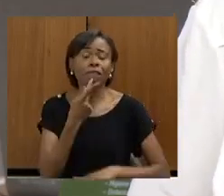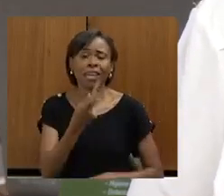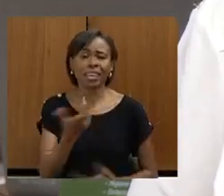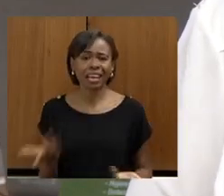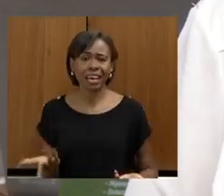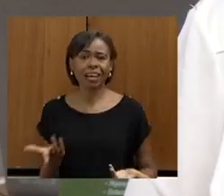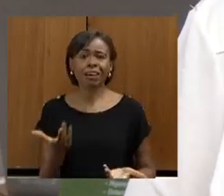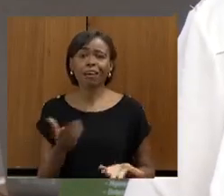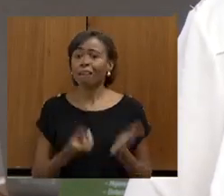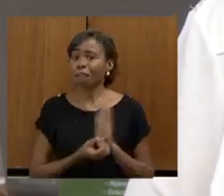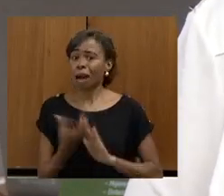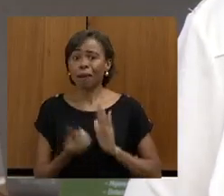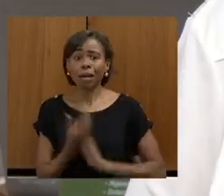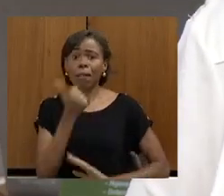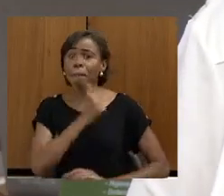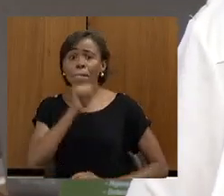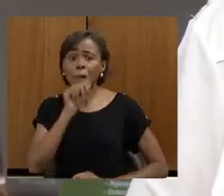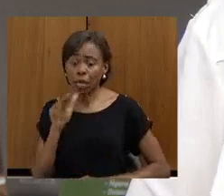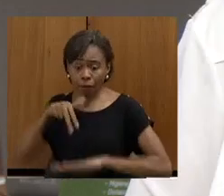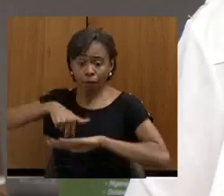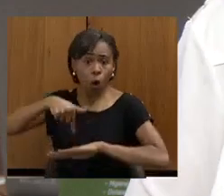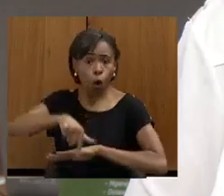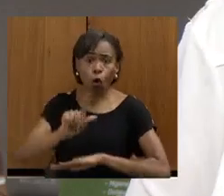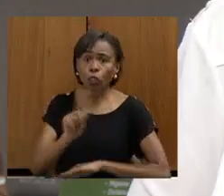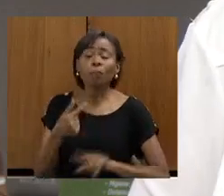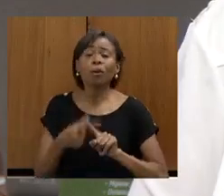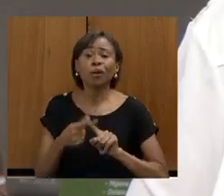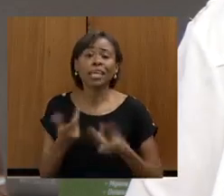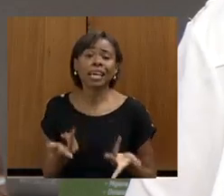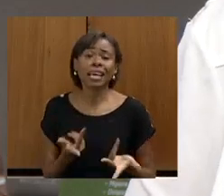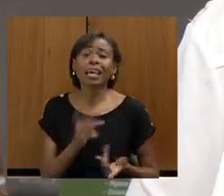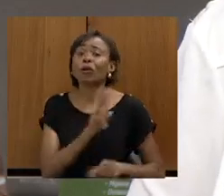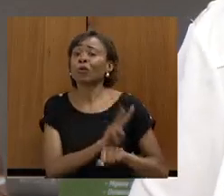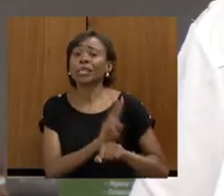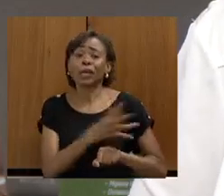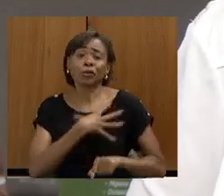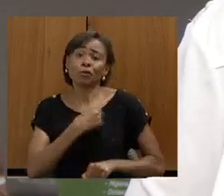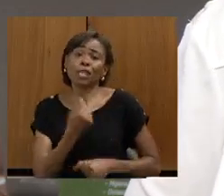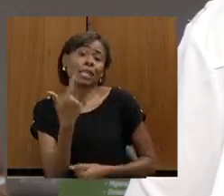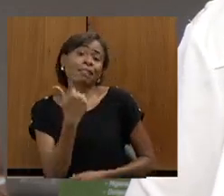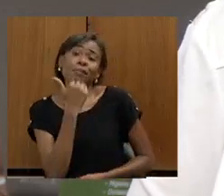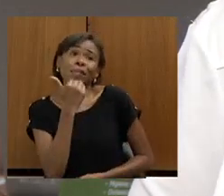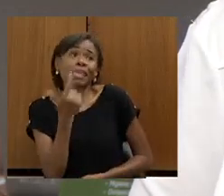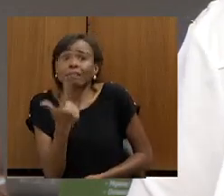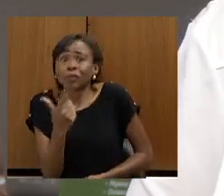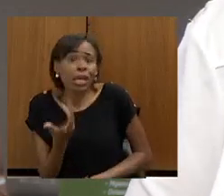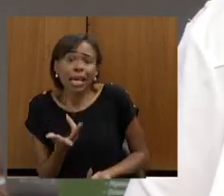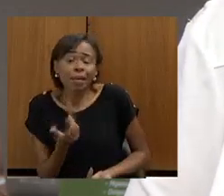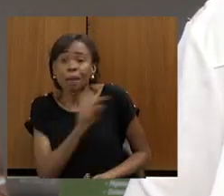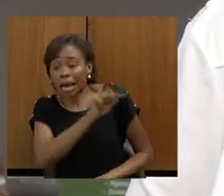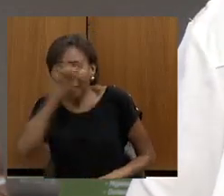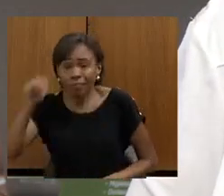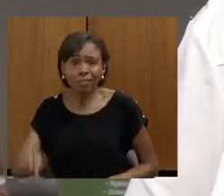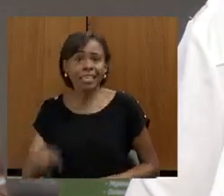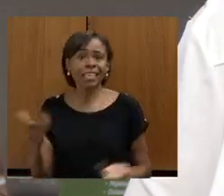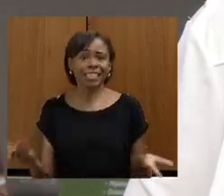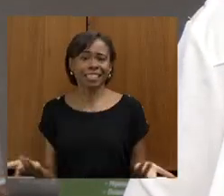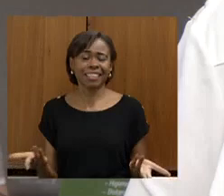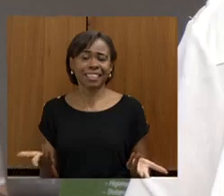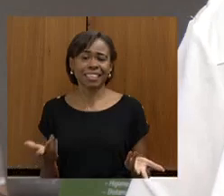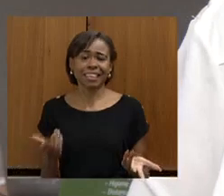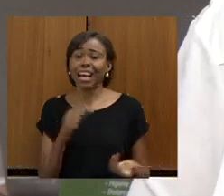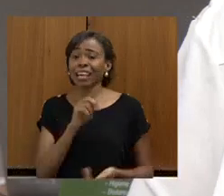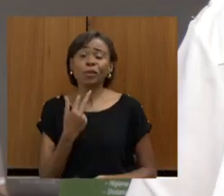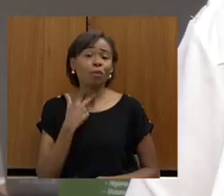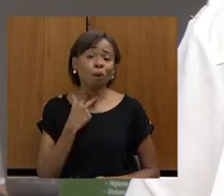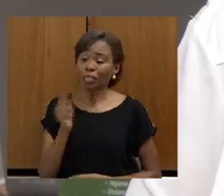porque elas não têm ninguém para ficar com seus filhos, para que elas possam estar aqui. Elas não conseguem vir aqui e dizer que seus filhos estão